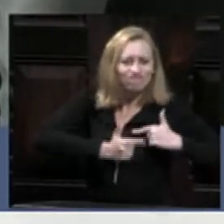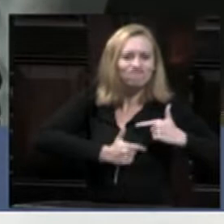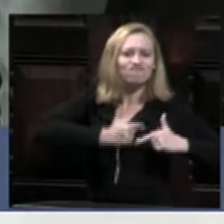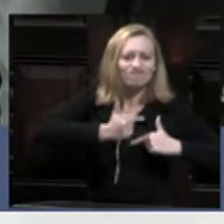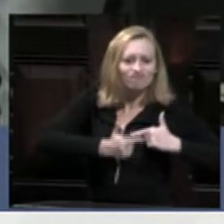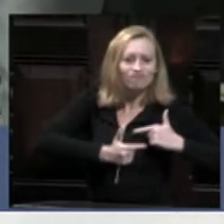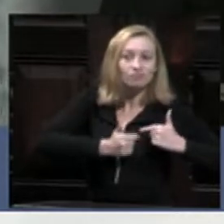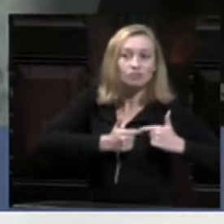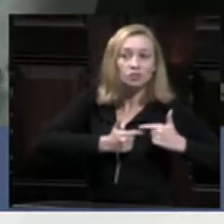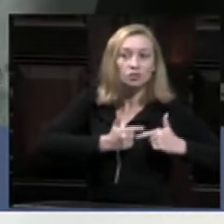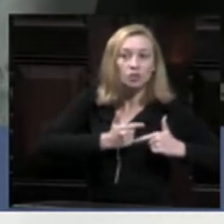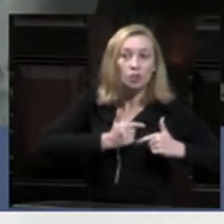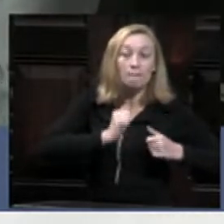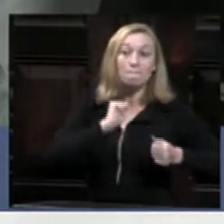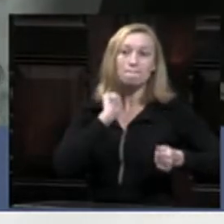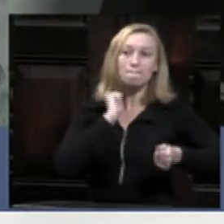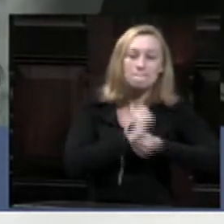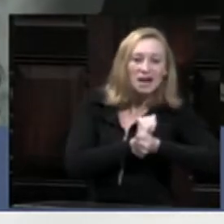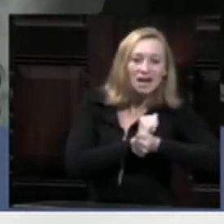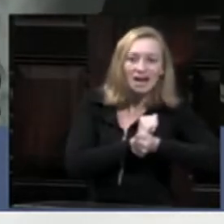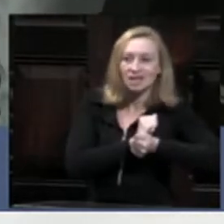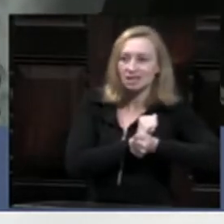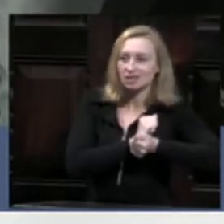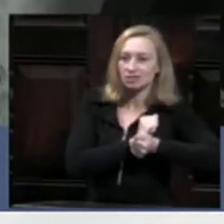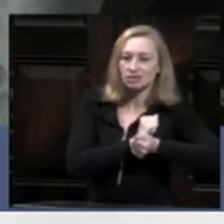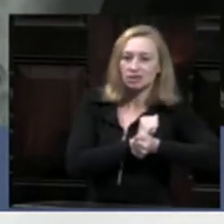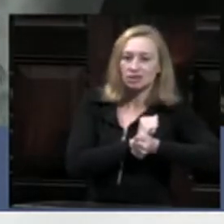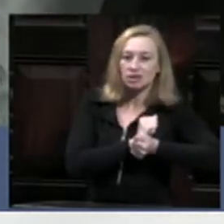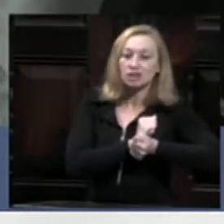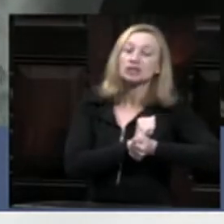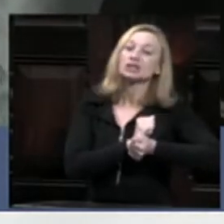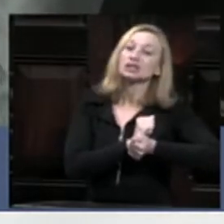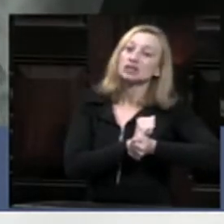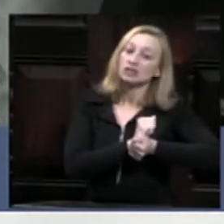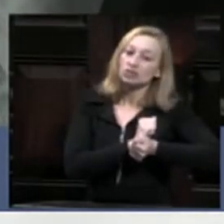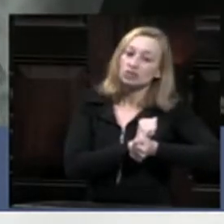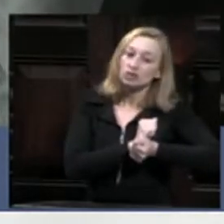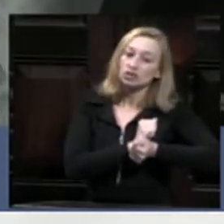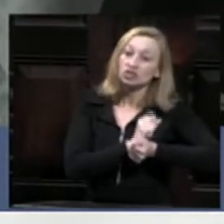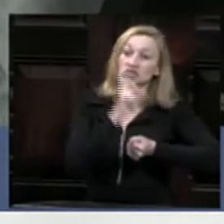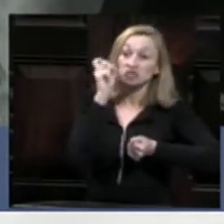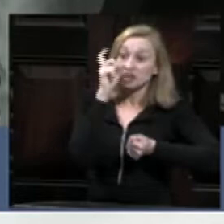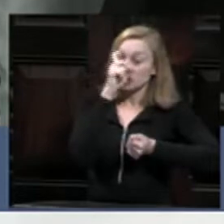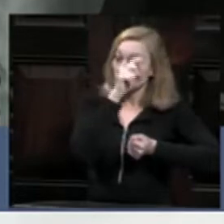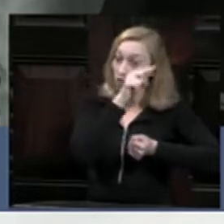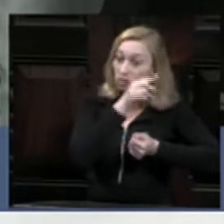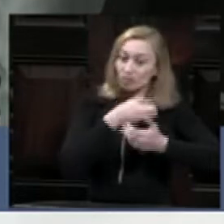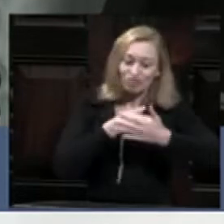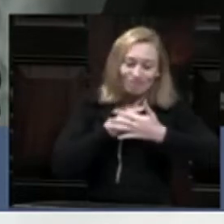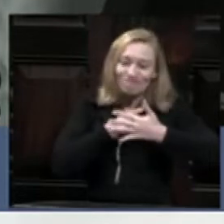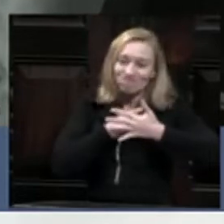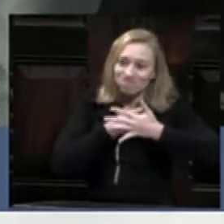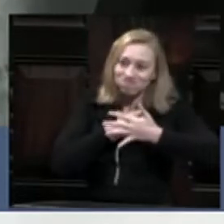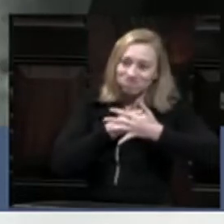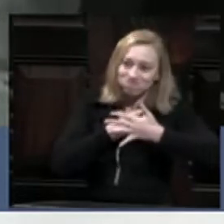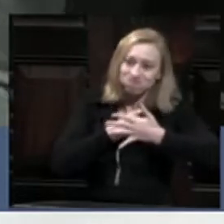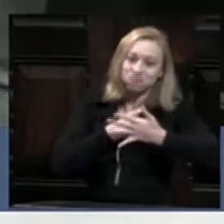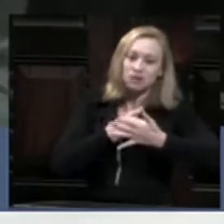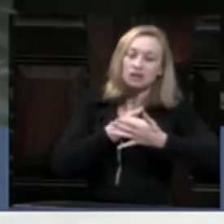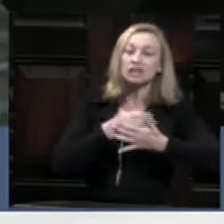ficou pendente do ano passado, uma luta que foi judicializada e que eu tenho certeza